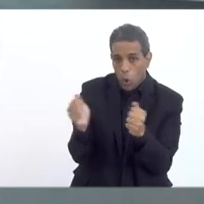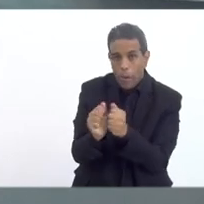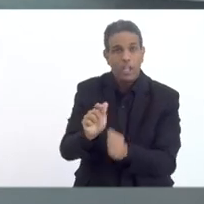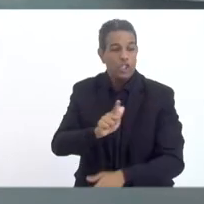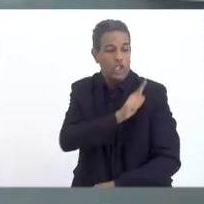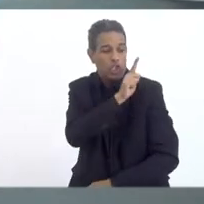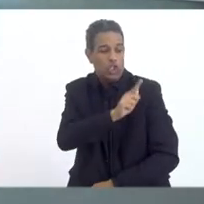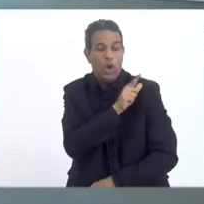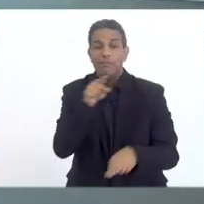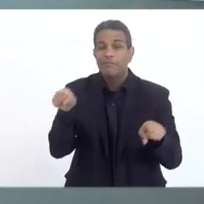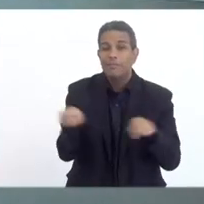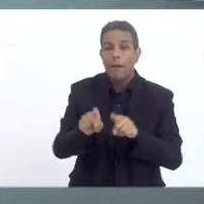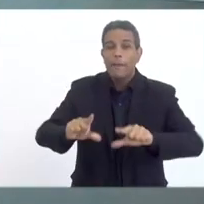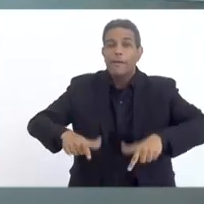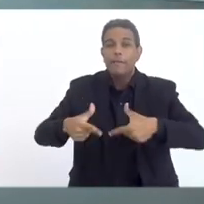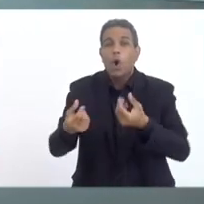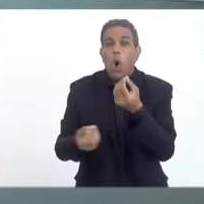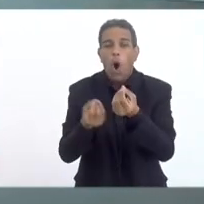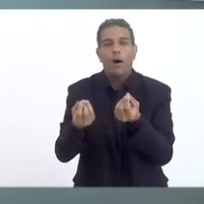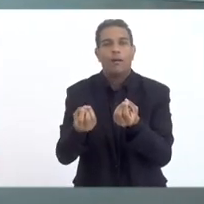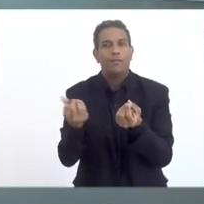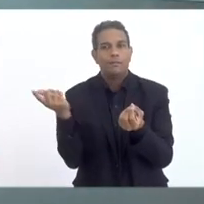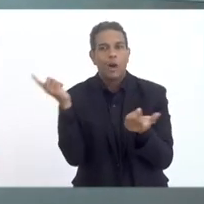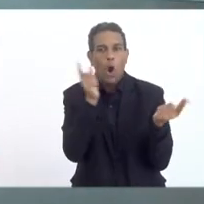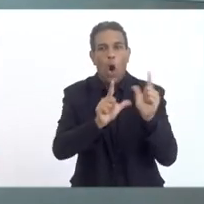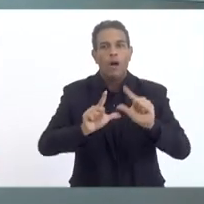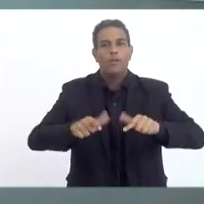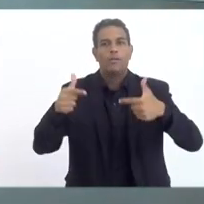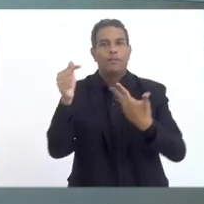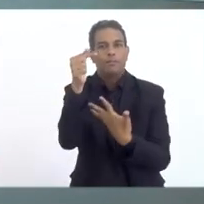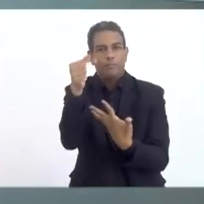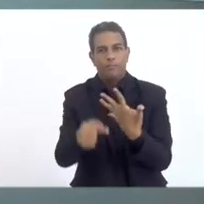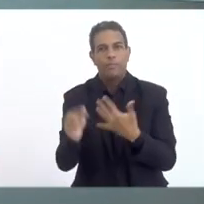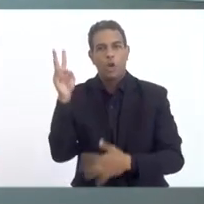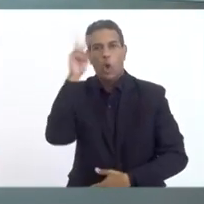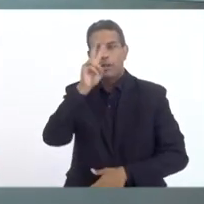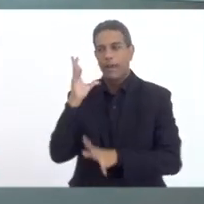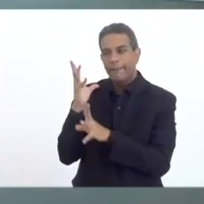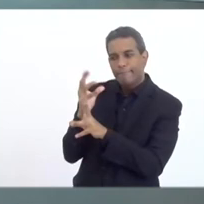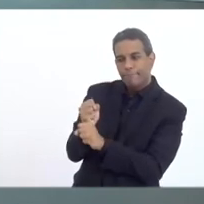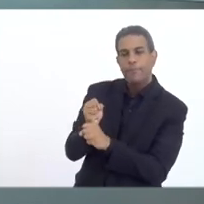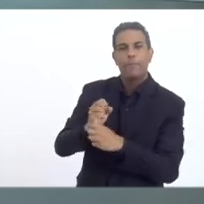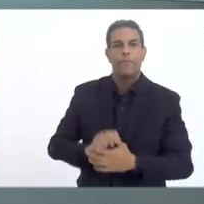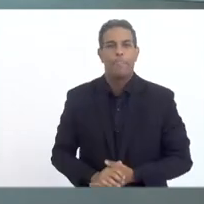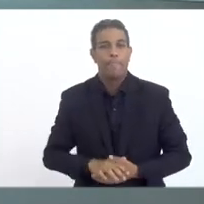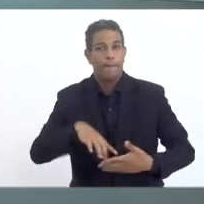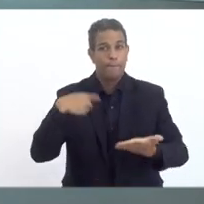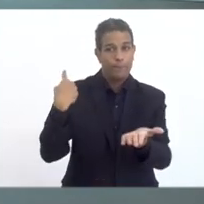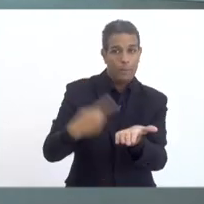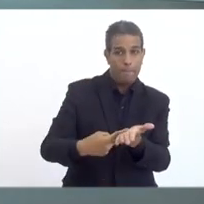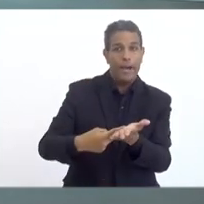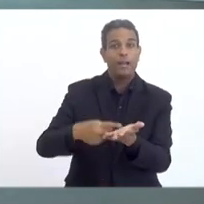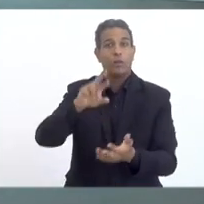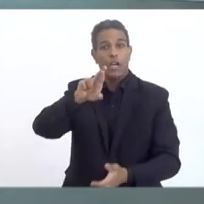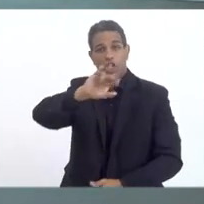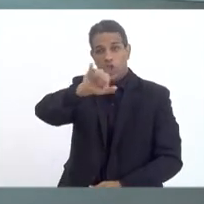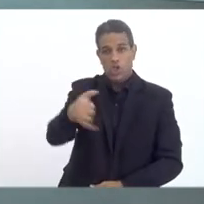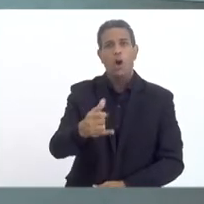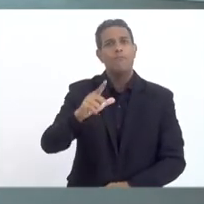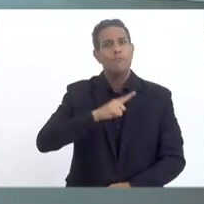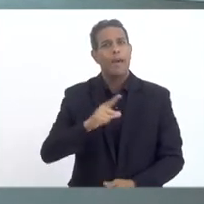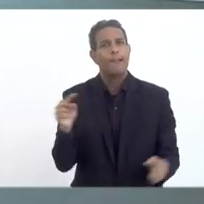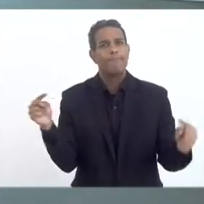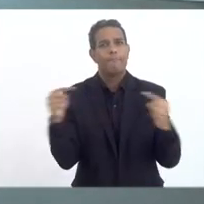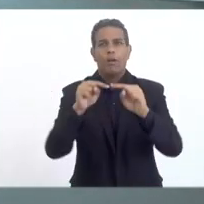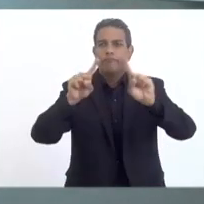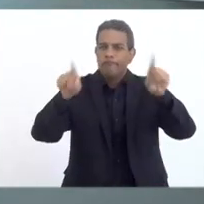atuam. E nós identificamos que a atuação em projetos que são estruturantes para o Estado. O Pacto RJ, por exemplo, possui muitos